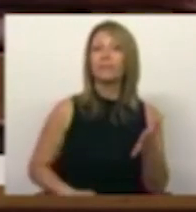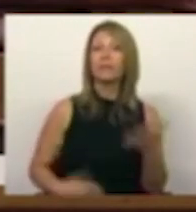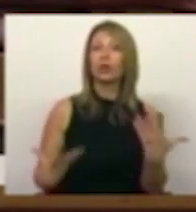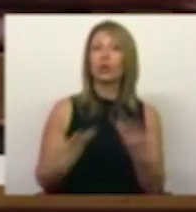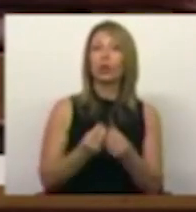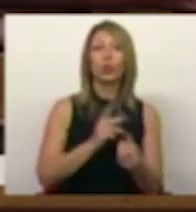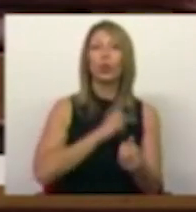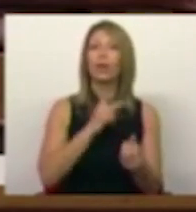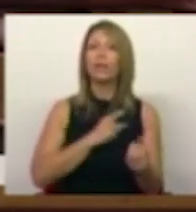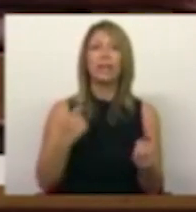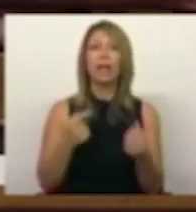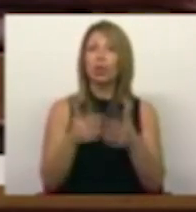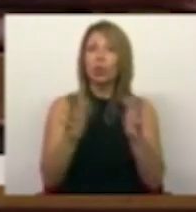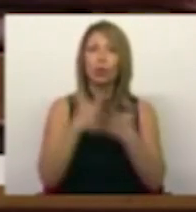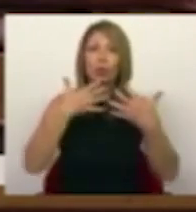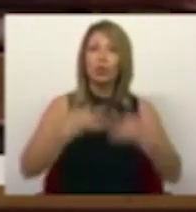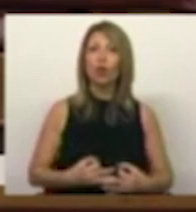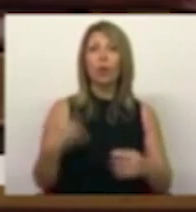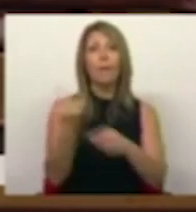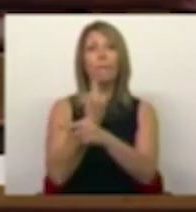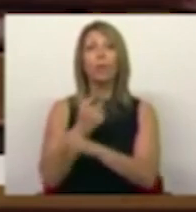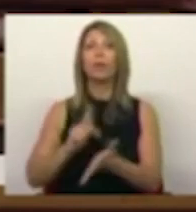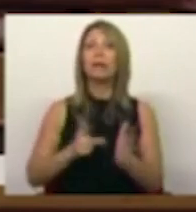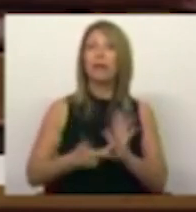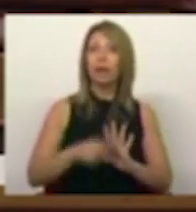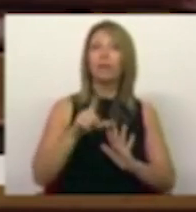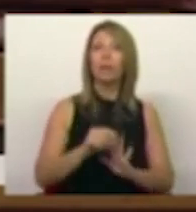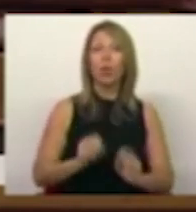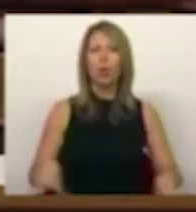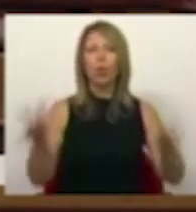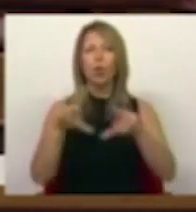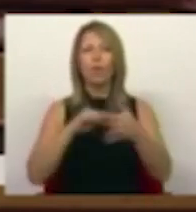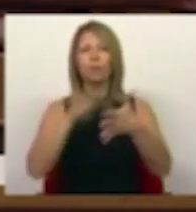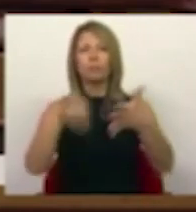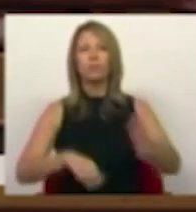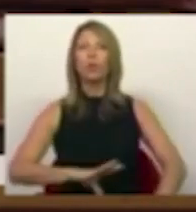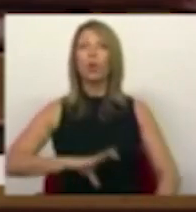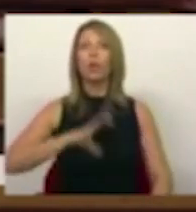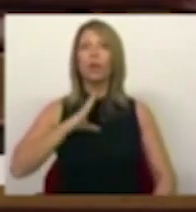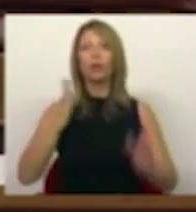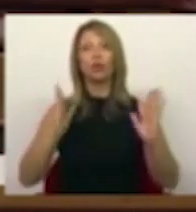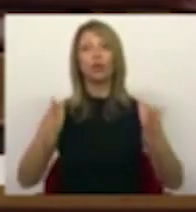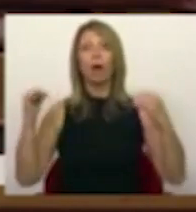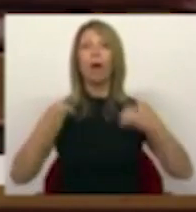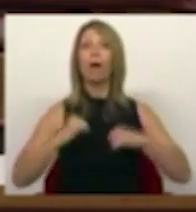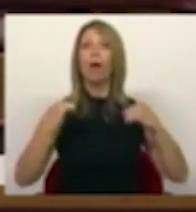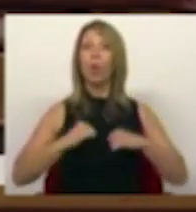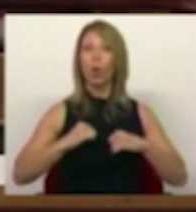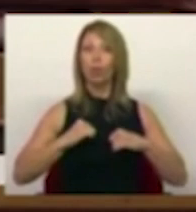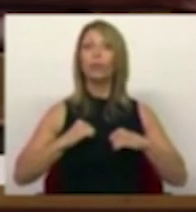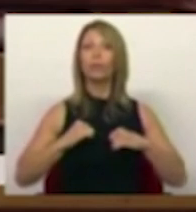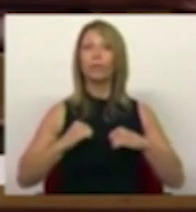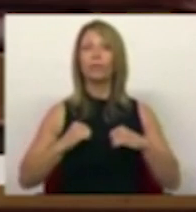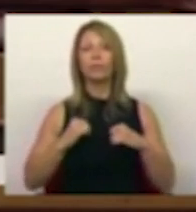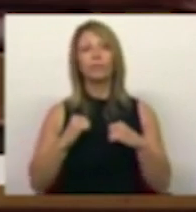todas as universidades e politécnicos um novo contrato de confiança, já acordado, de forma